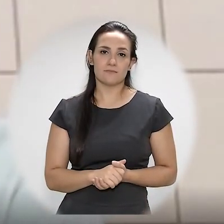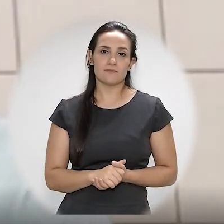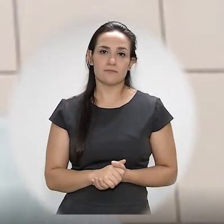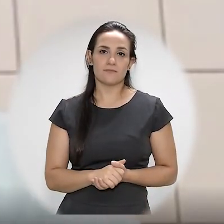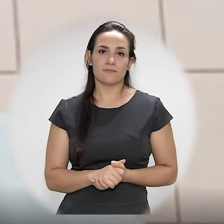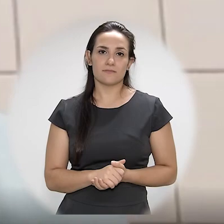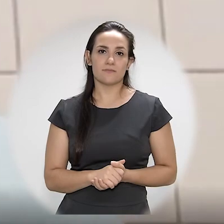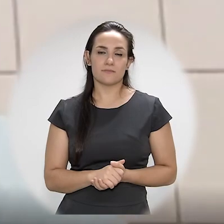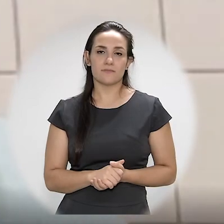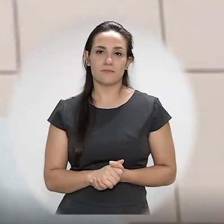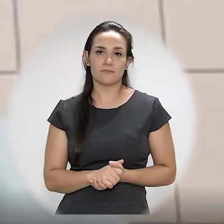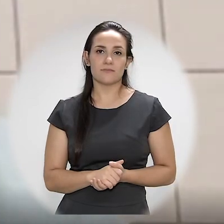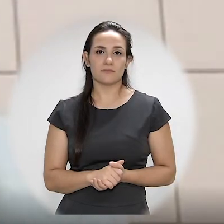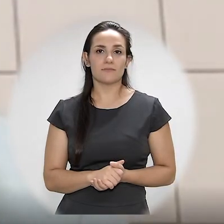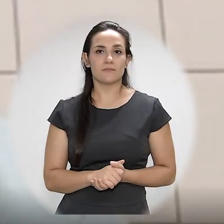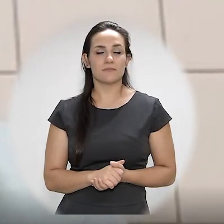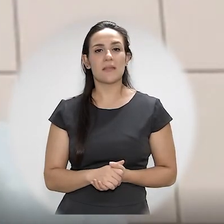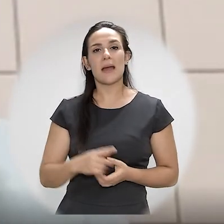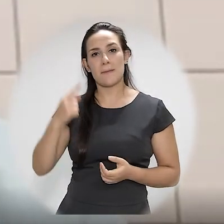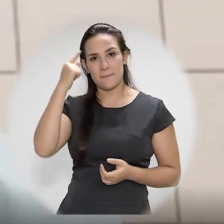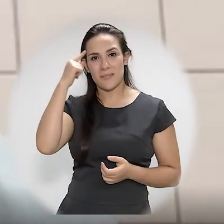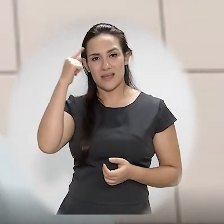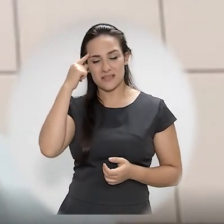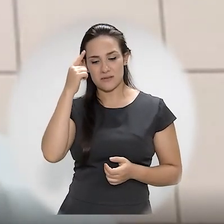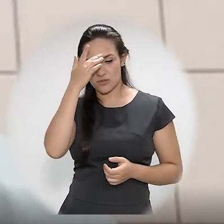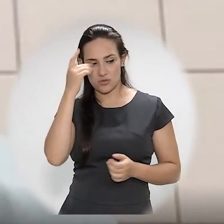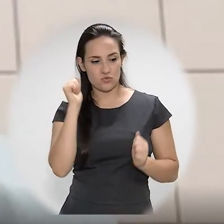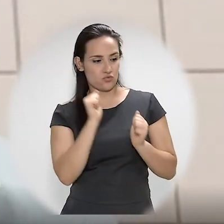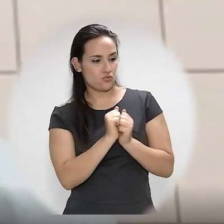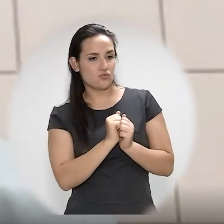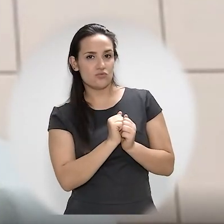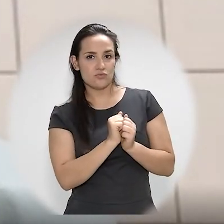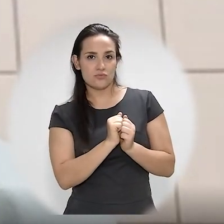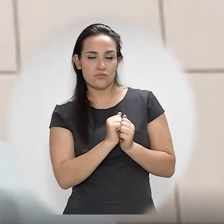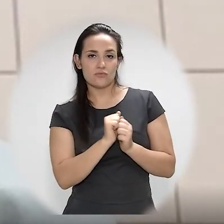Então, pensa um pouquinho nas outras pessoas que estão